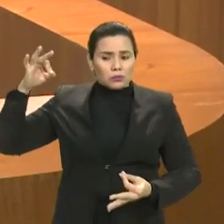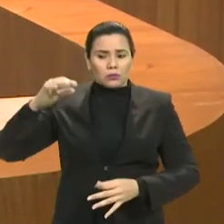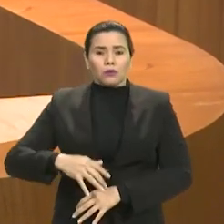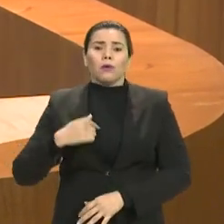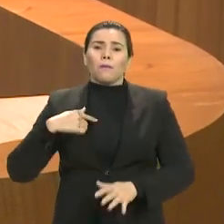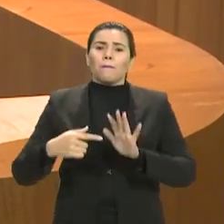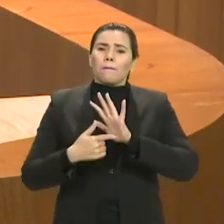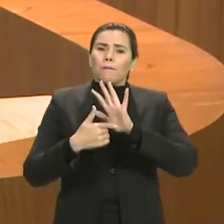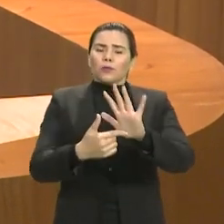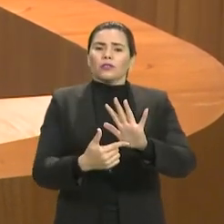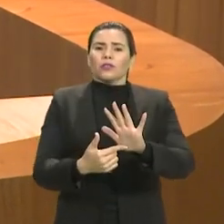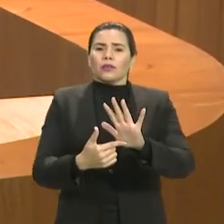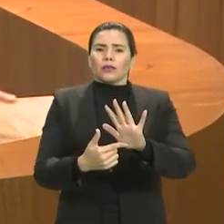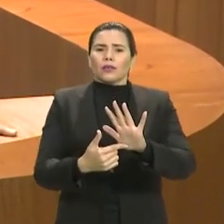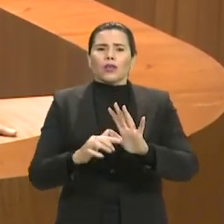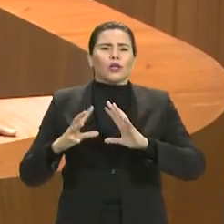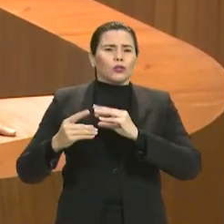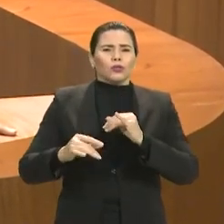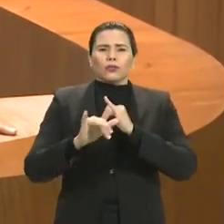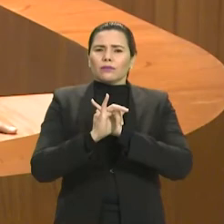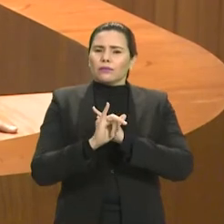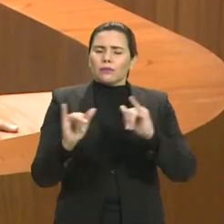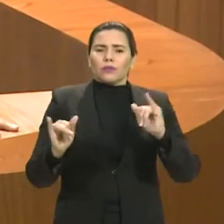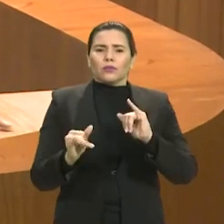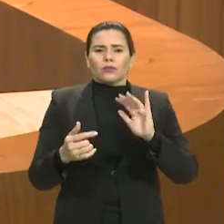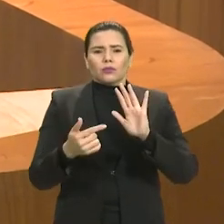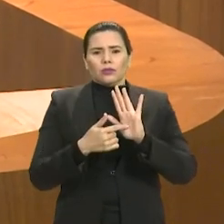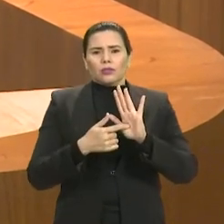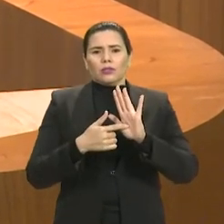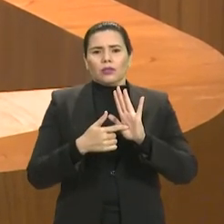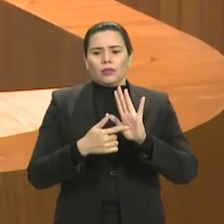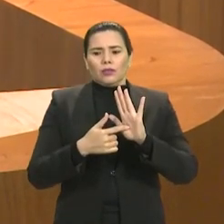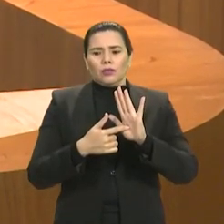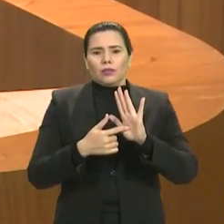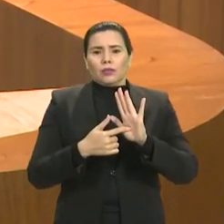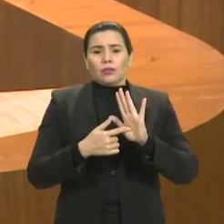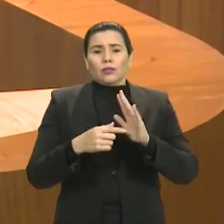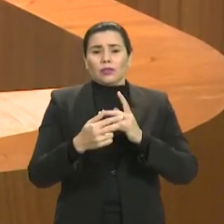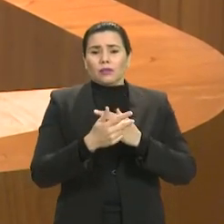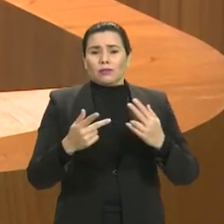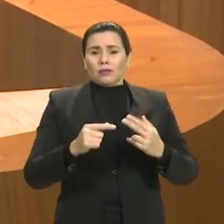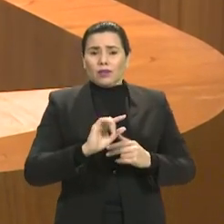informações colhidas diretamente no site da Transparência sobre esse escândalo